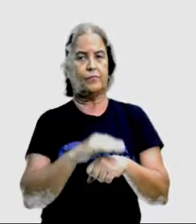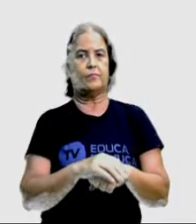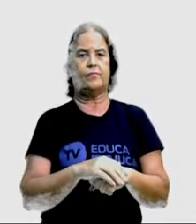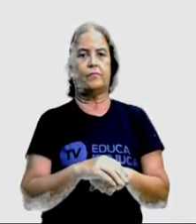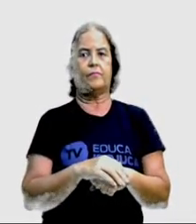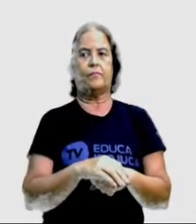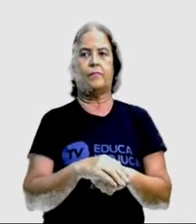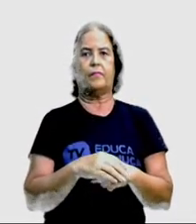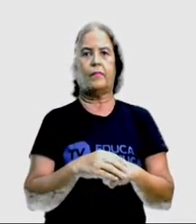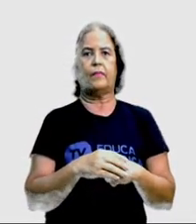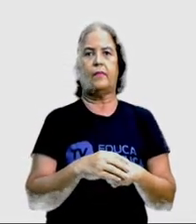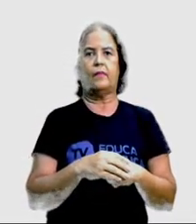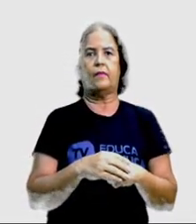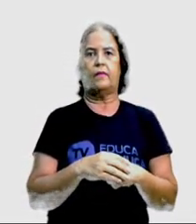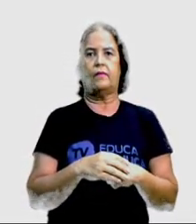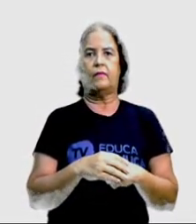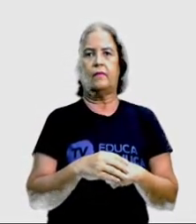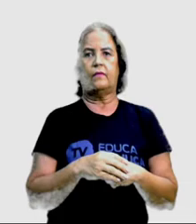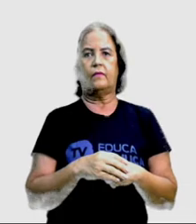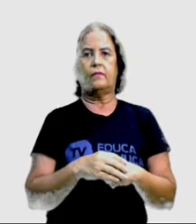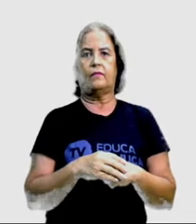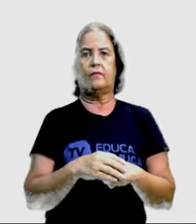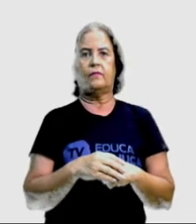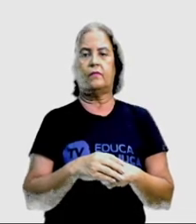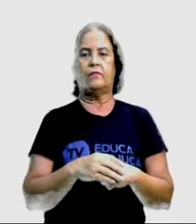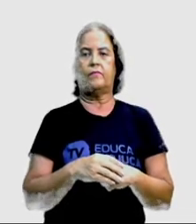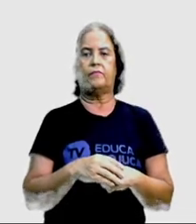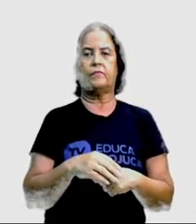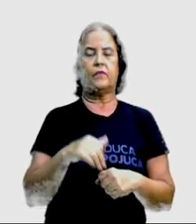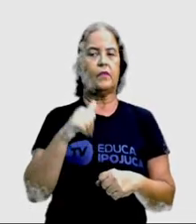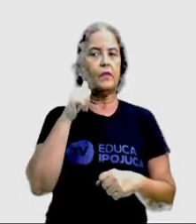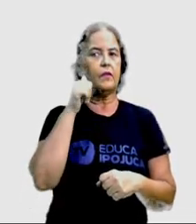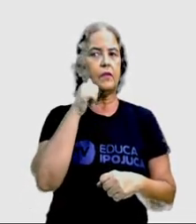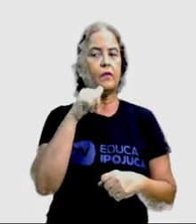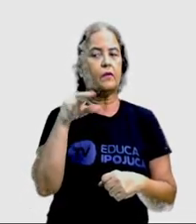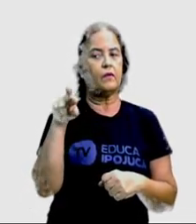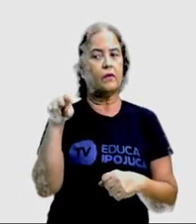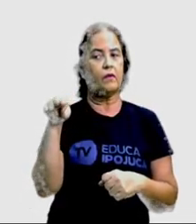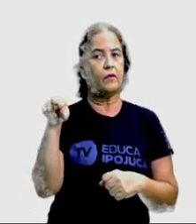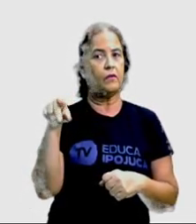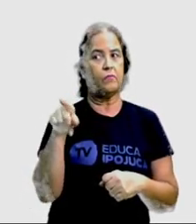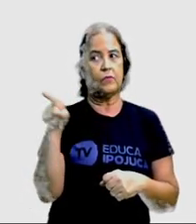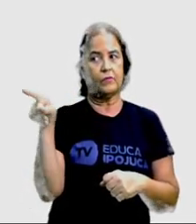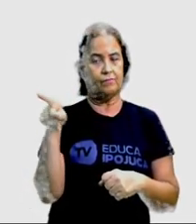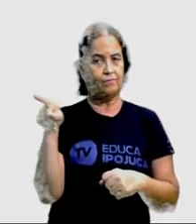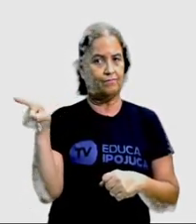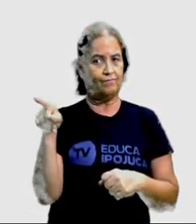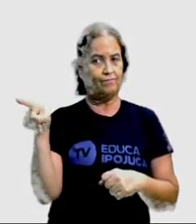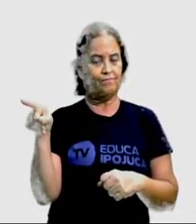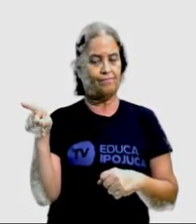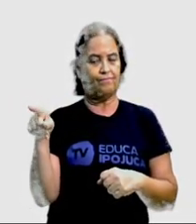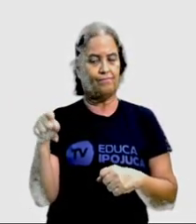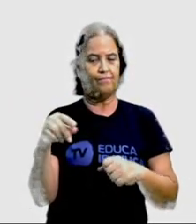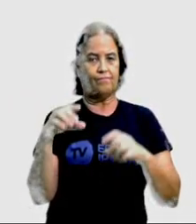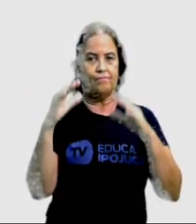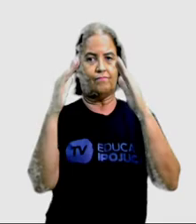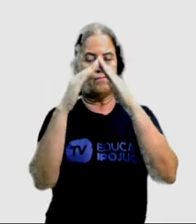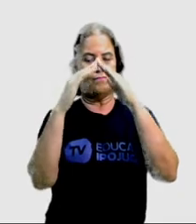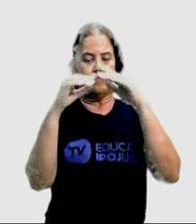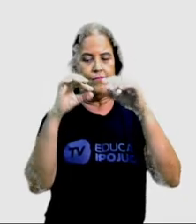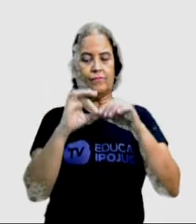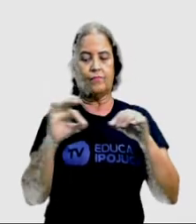sister is an architect. Ou seja, a irmã dela é arquiteta. Our teacher